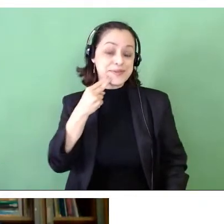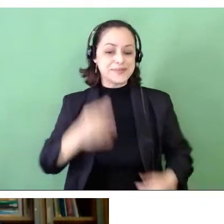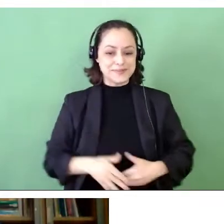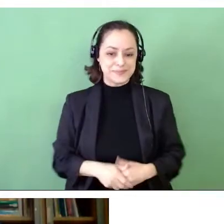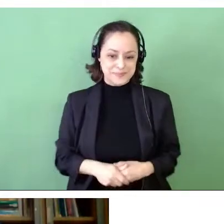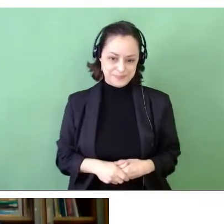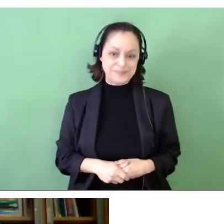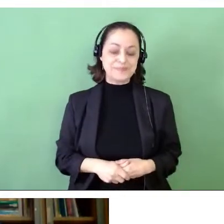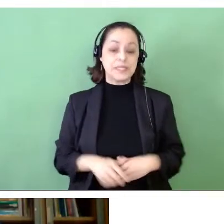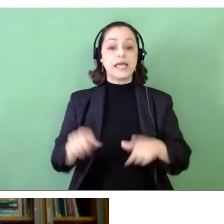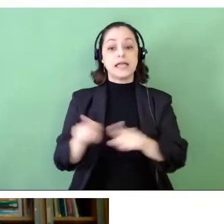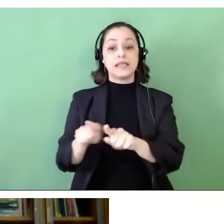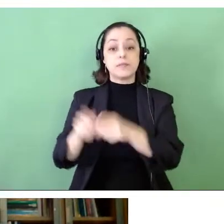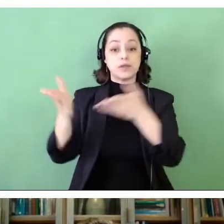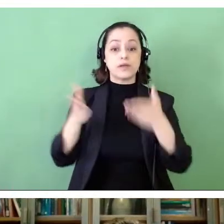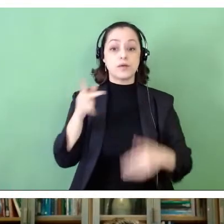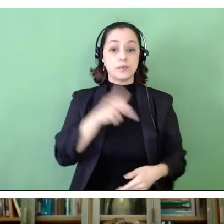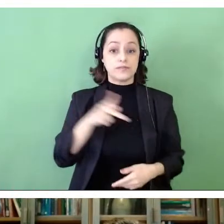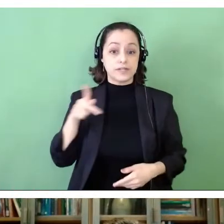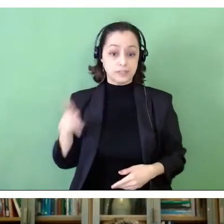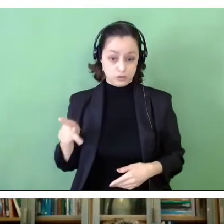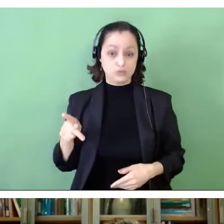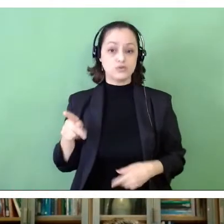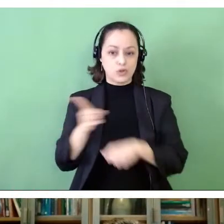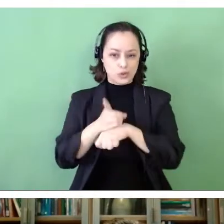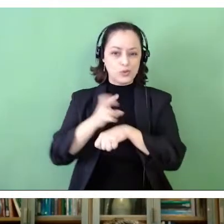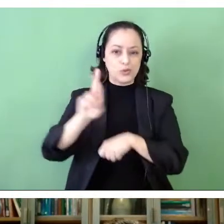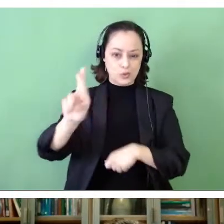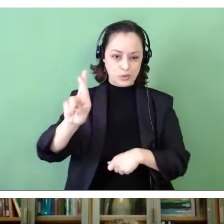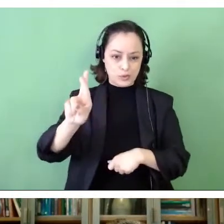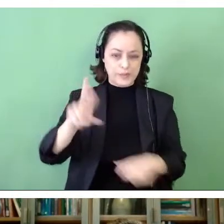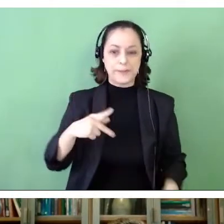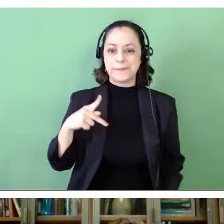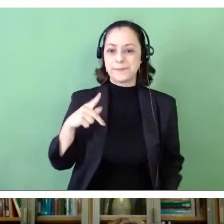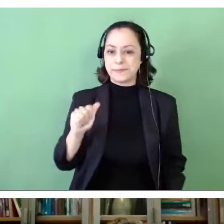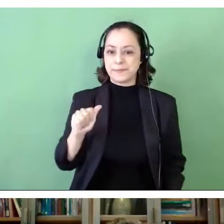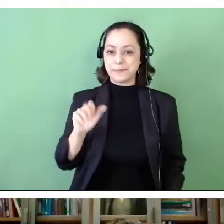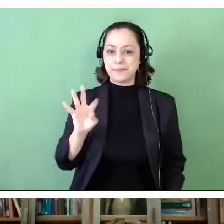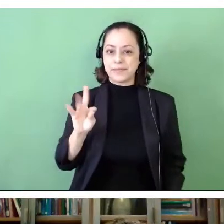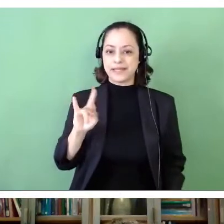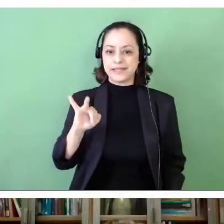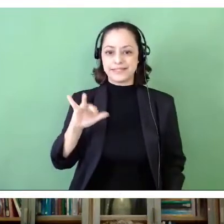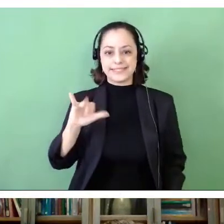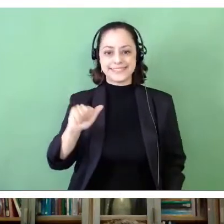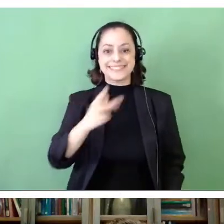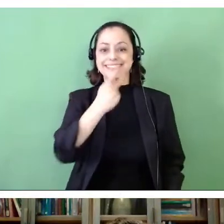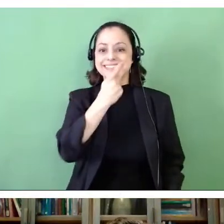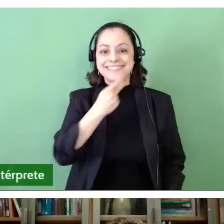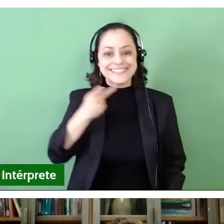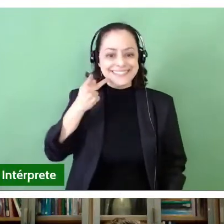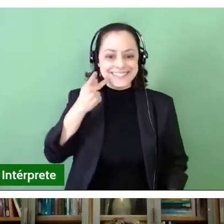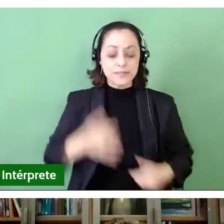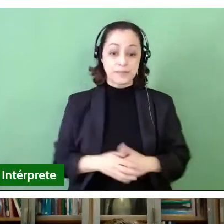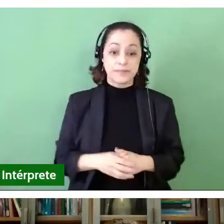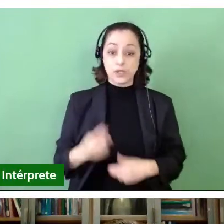e a professora doutora Patrícia Rodrigues Costa. Bom, meu nome é Nazir Ahmed